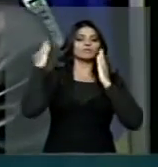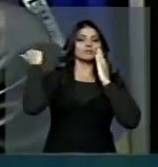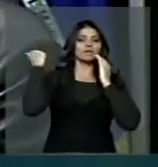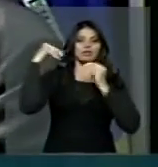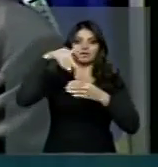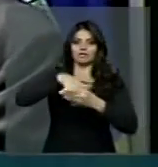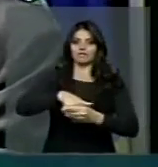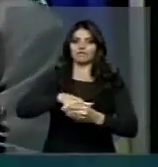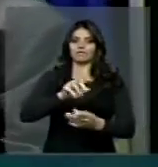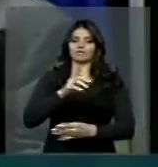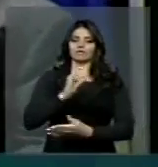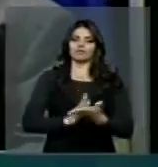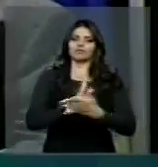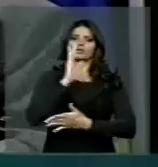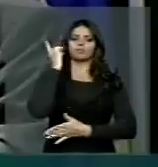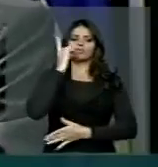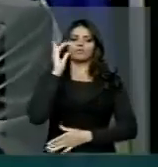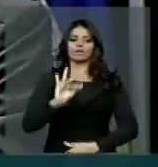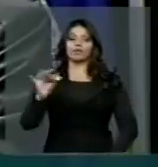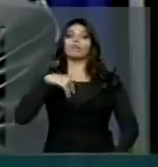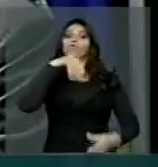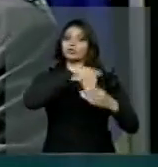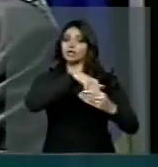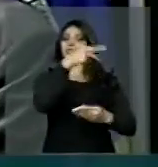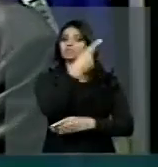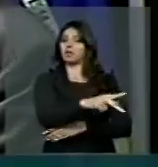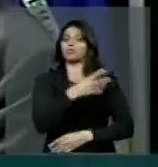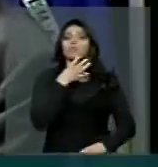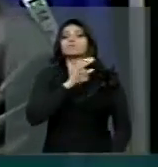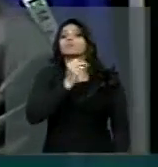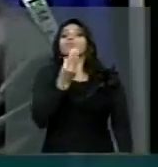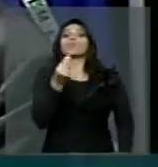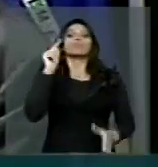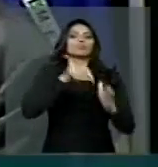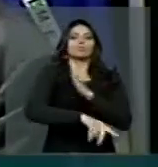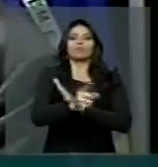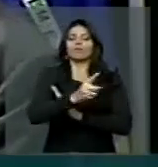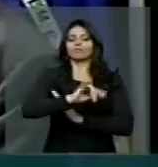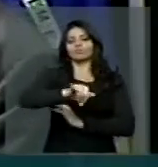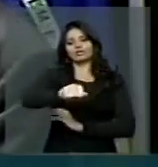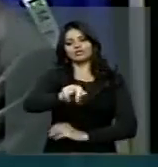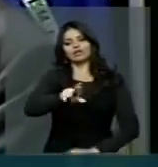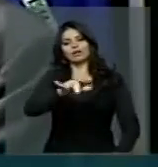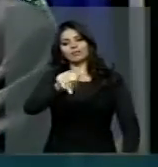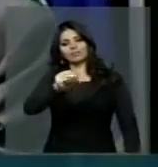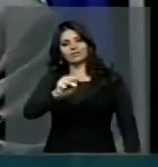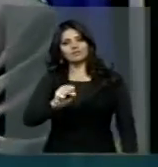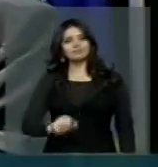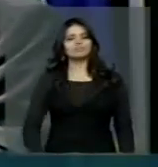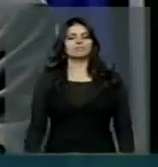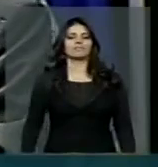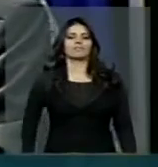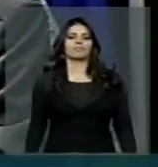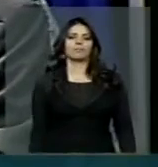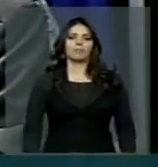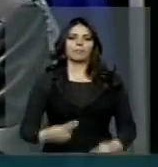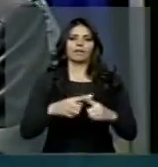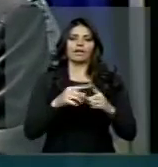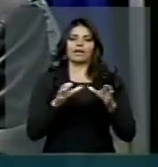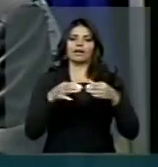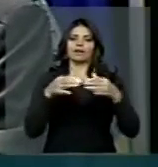para deputado federal eu votei em Fernando, e em Jarbas Vasconcelos, que era a